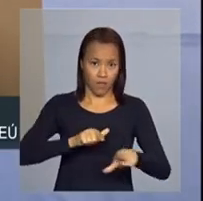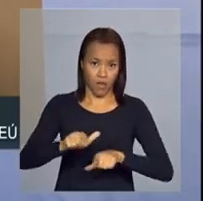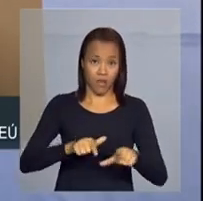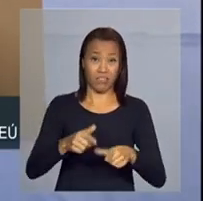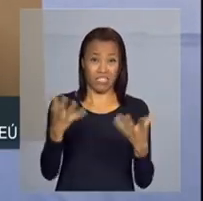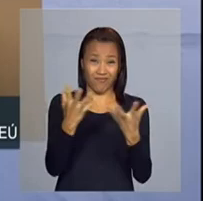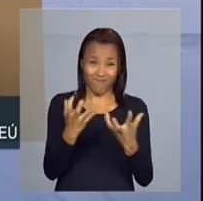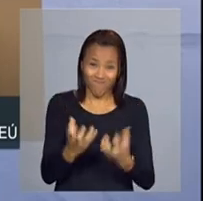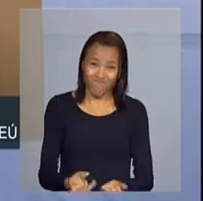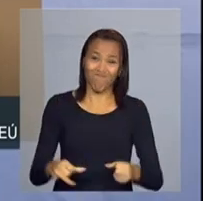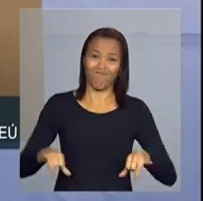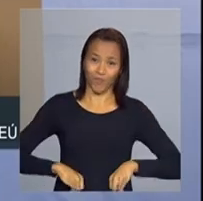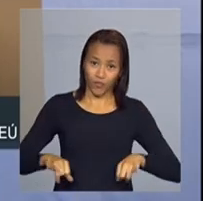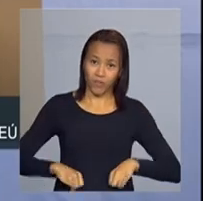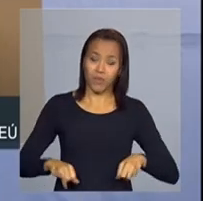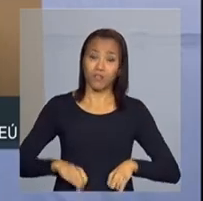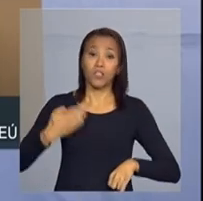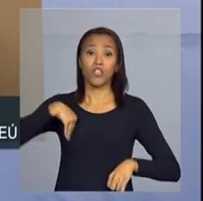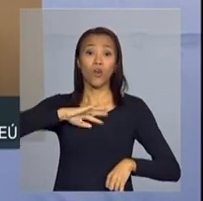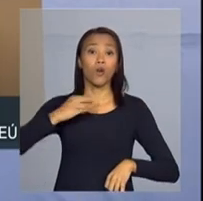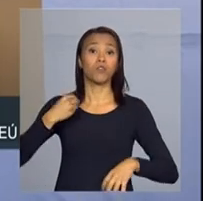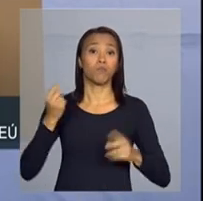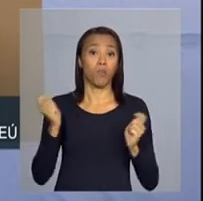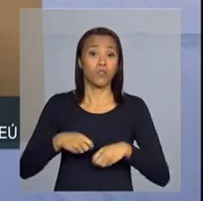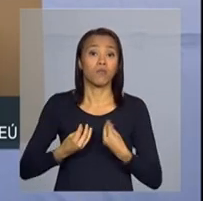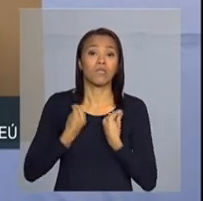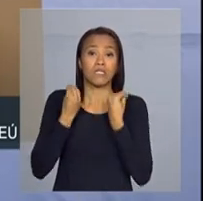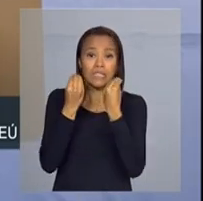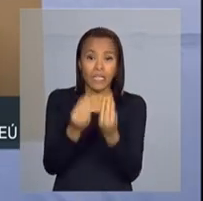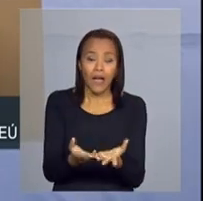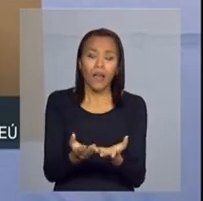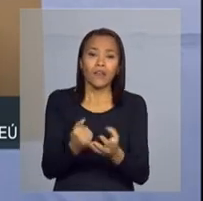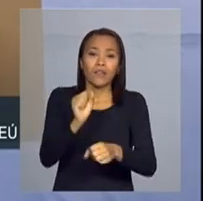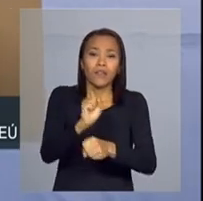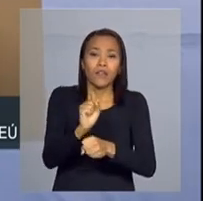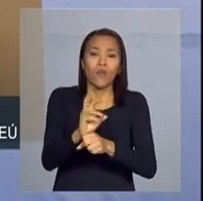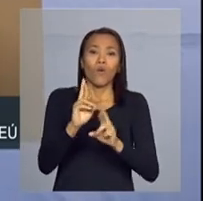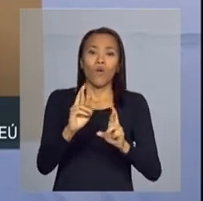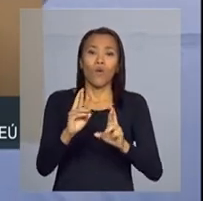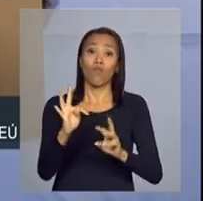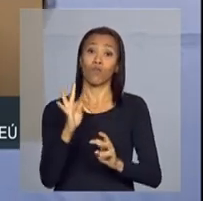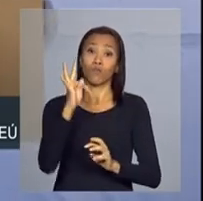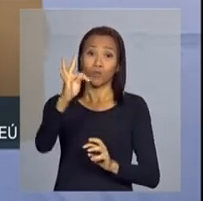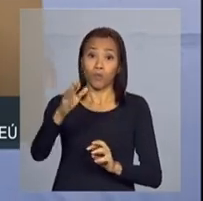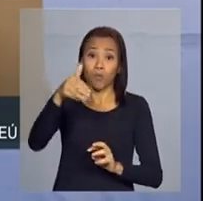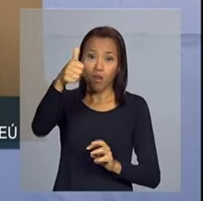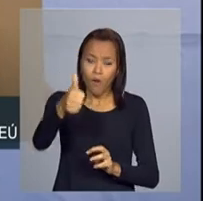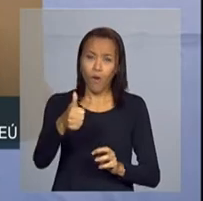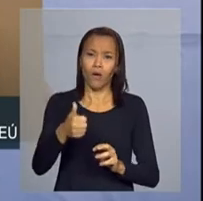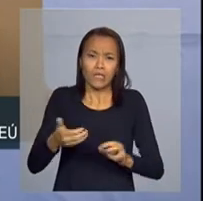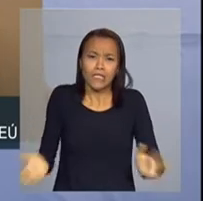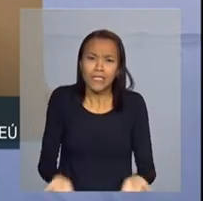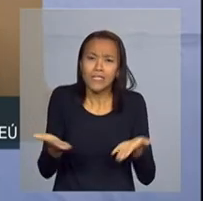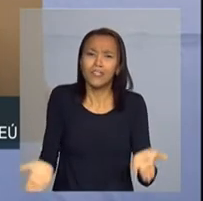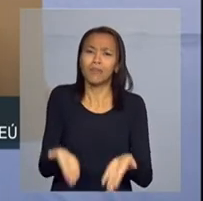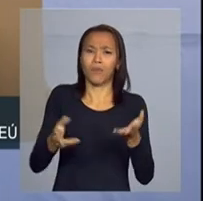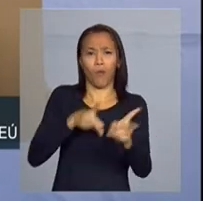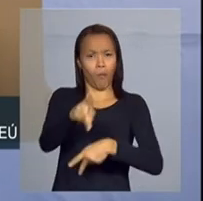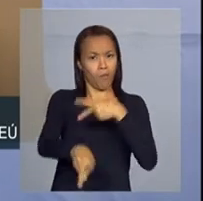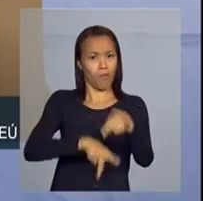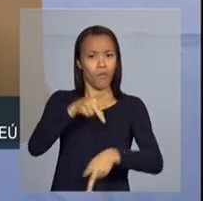gente possa levar a esperança, para que a gente possa levar o estímulo e o